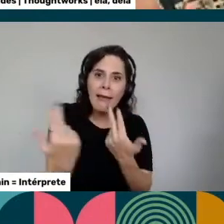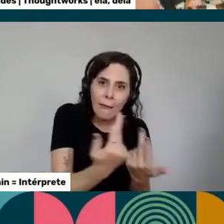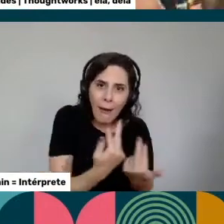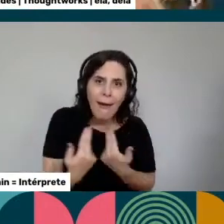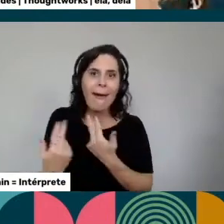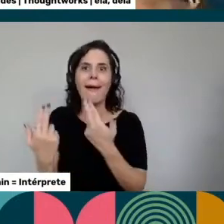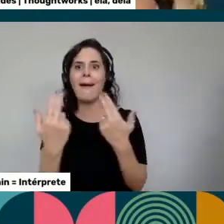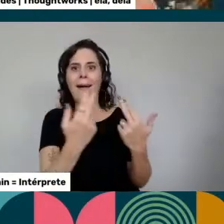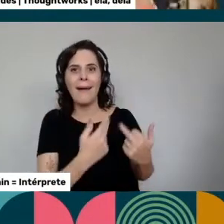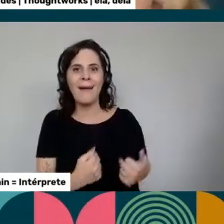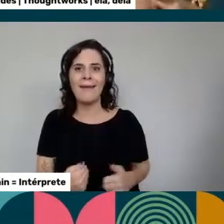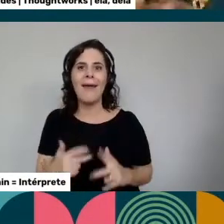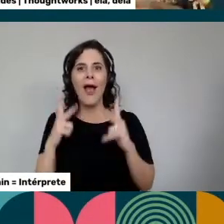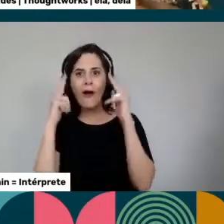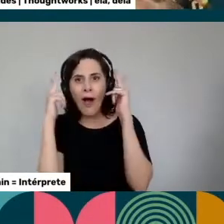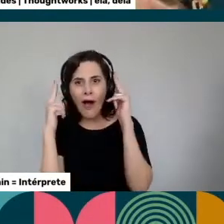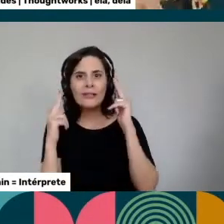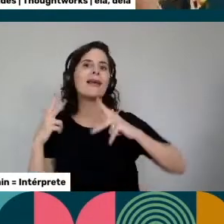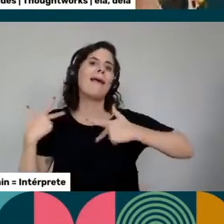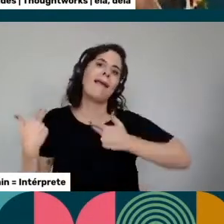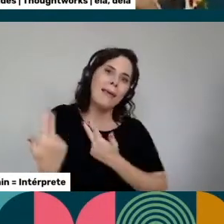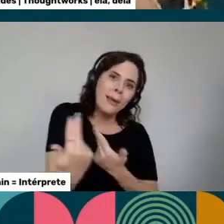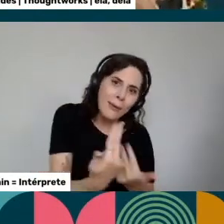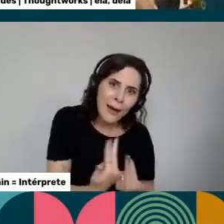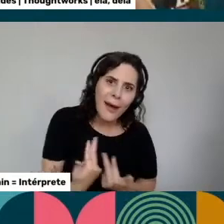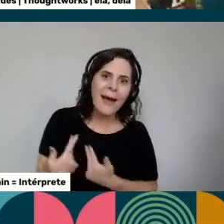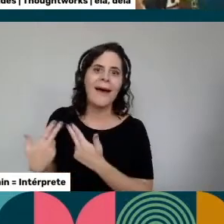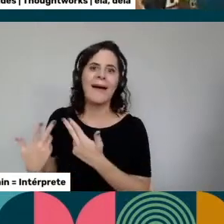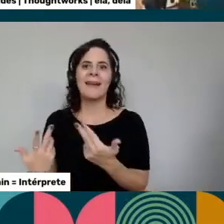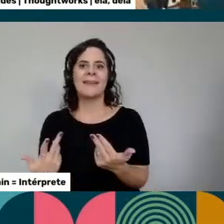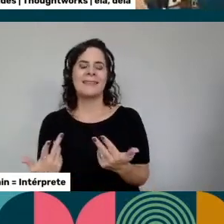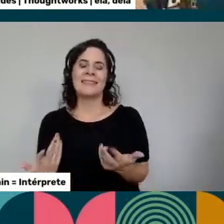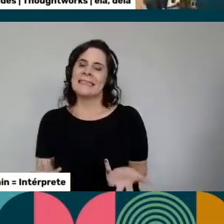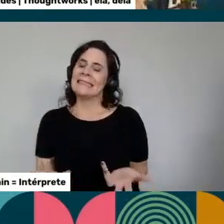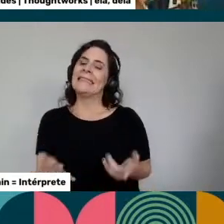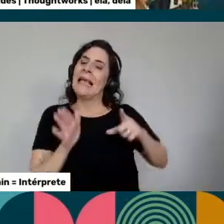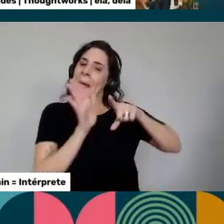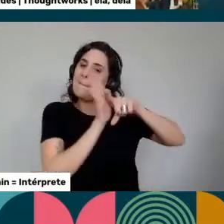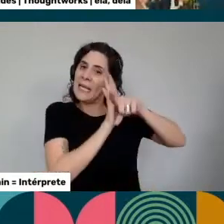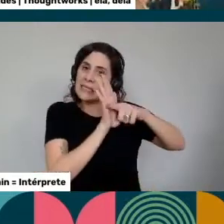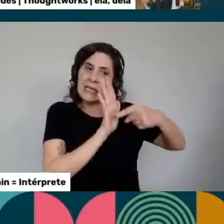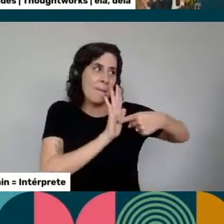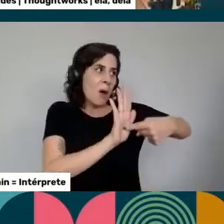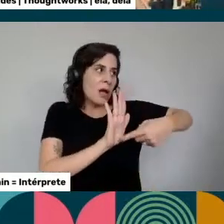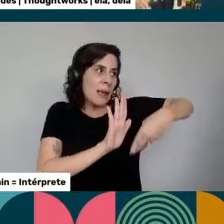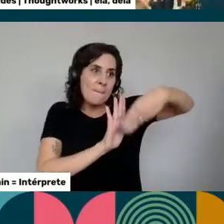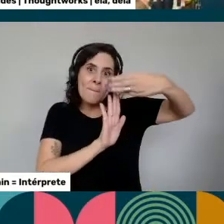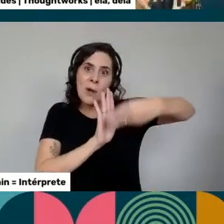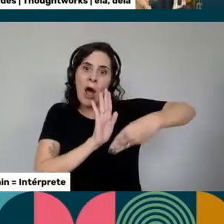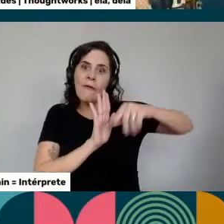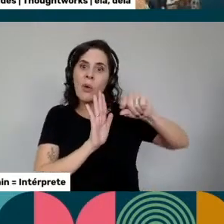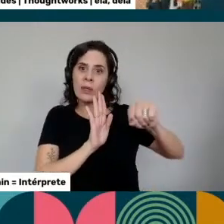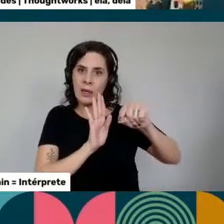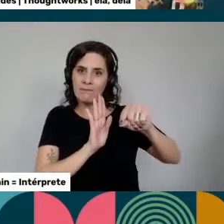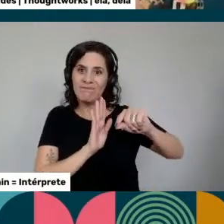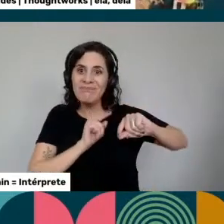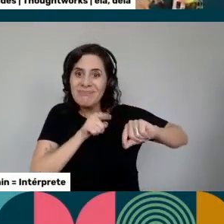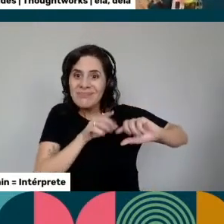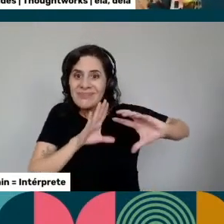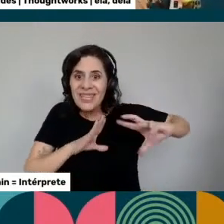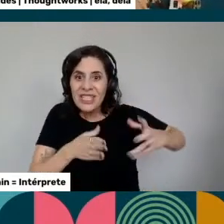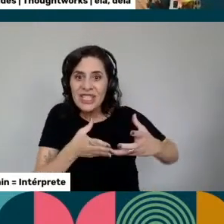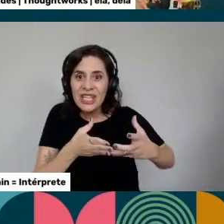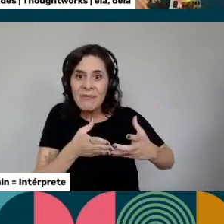de, né, corte de cabelo, aquela coisa. Então, as pesquisas vão mostrando que, inicialmente, os times homogêneos, eles